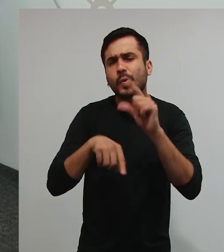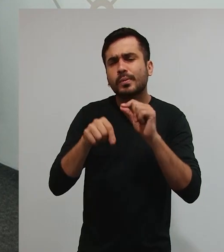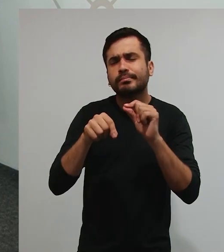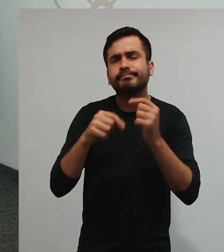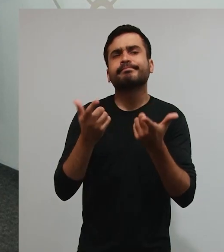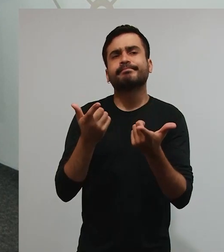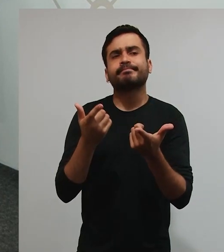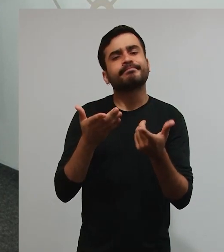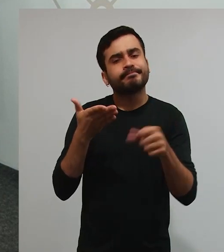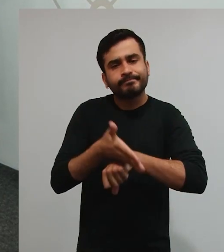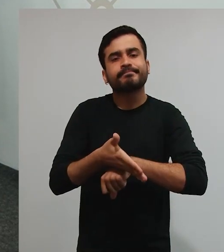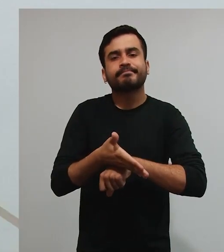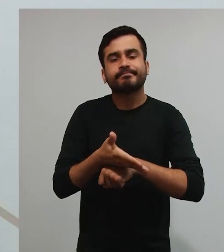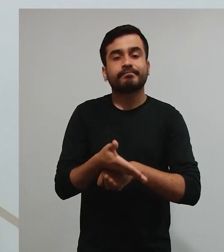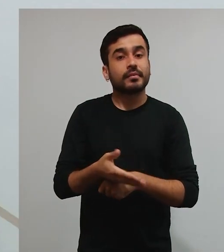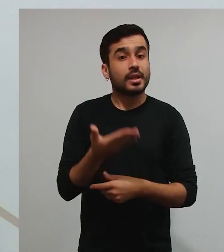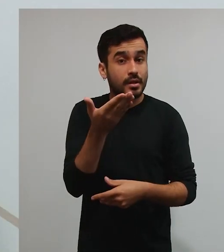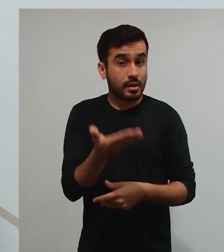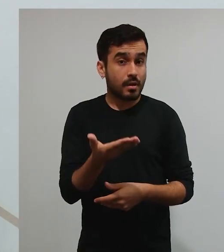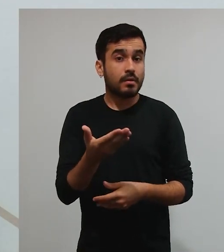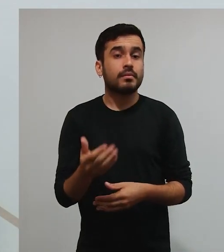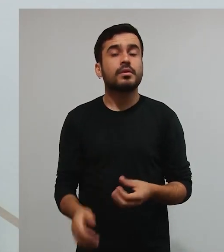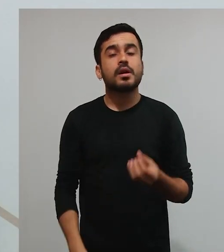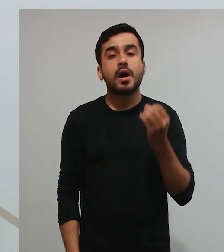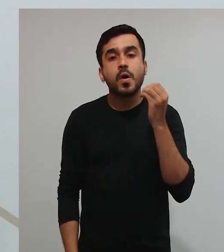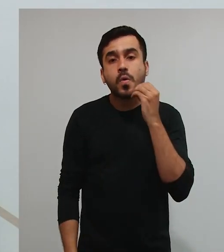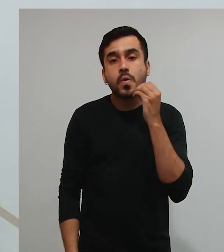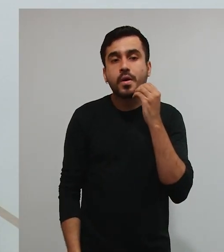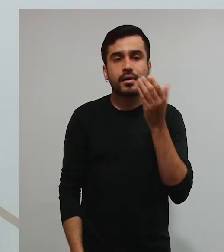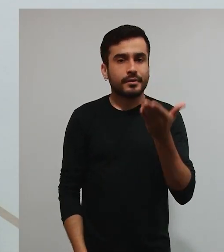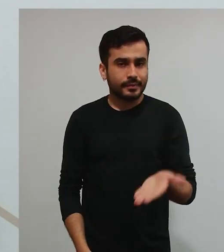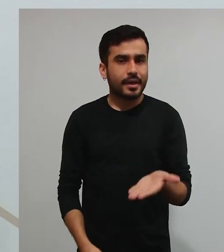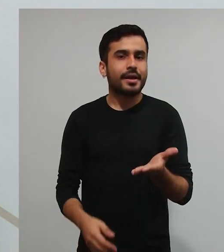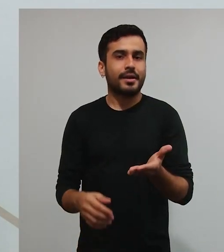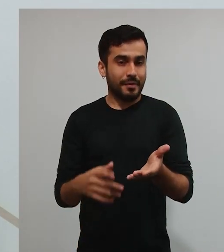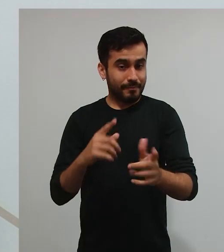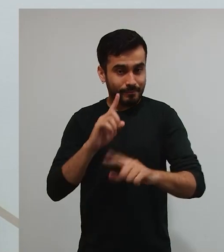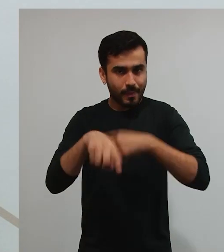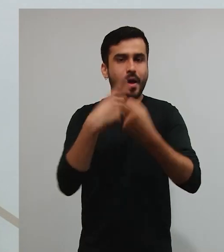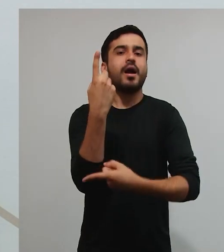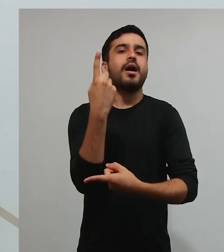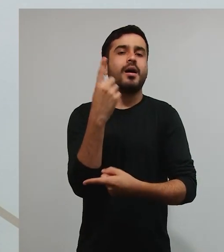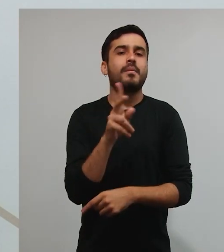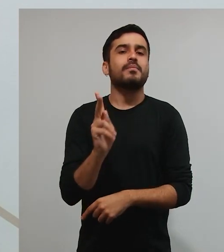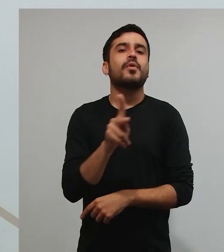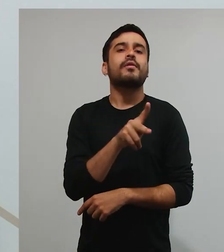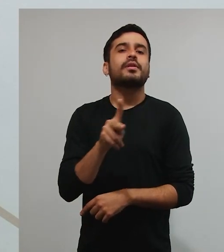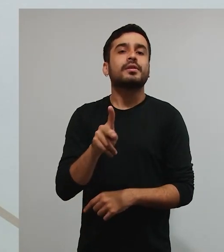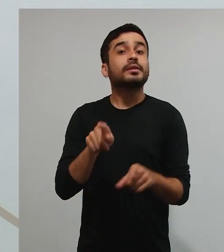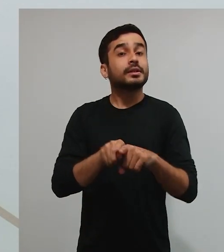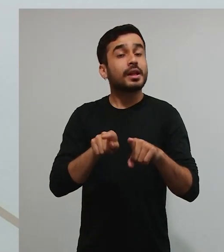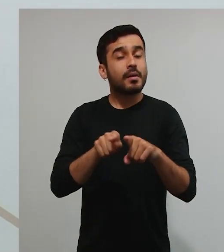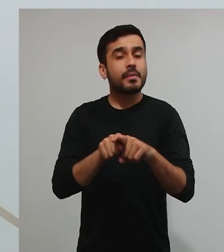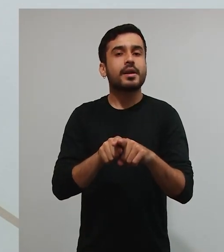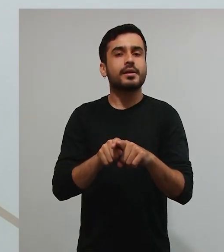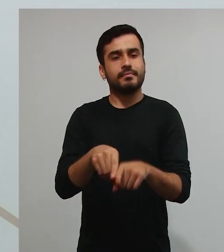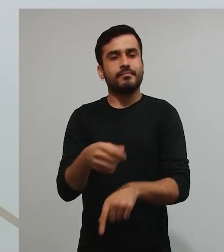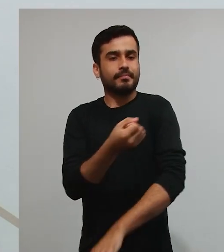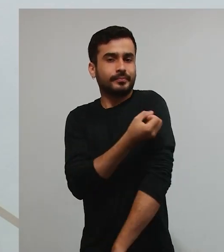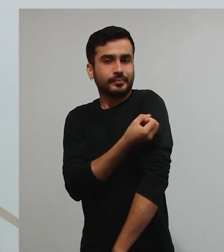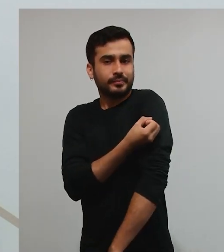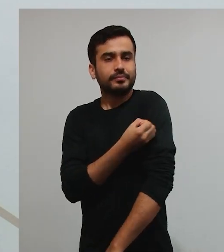dificuldades e com essas oportunidades, ao mesmo tempo que a dificuldade também é oportunidade, né, Janete? Porque são